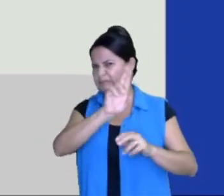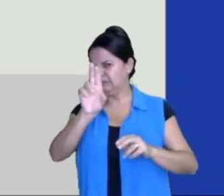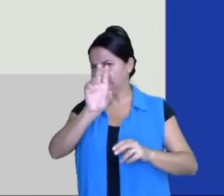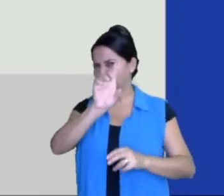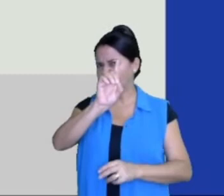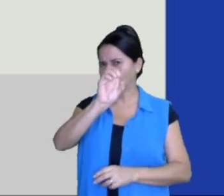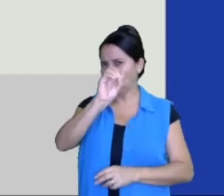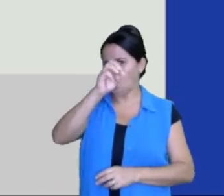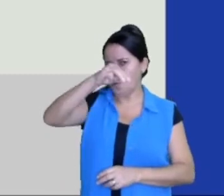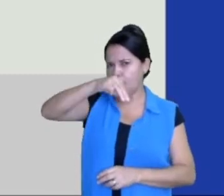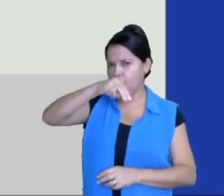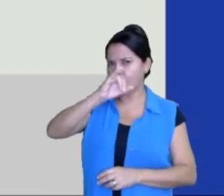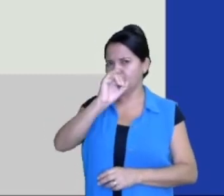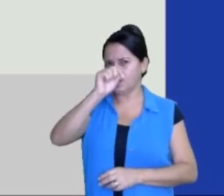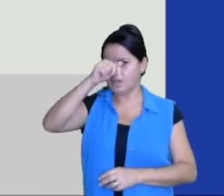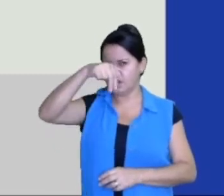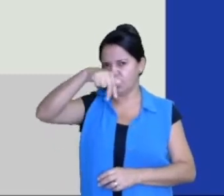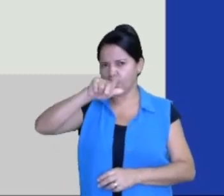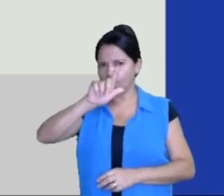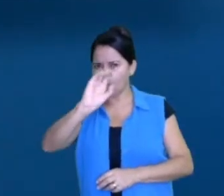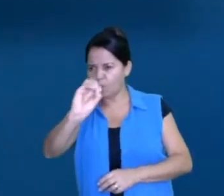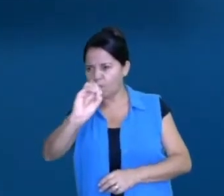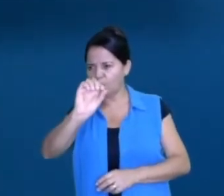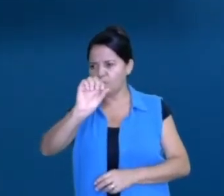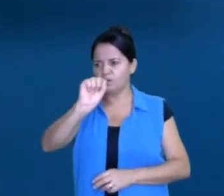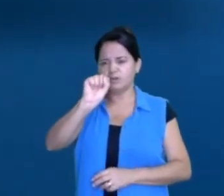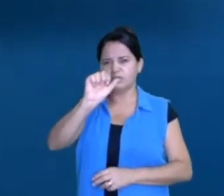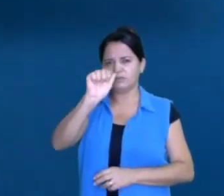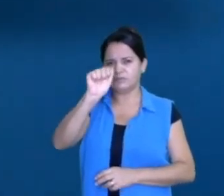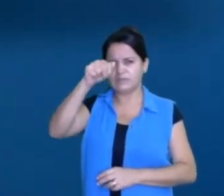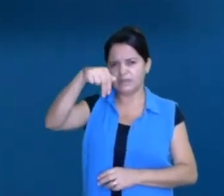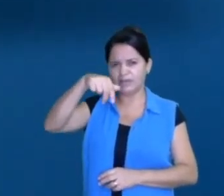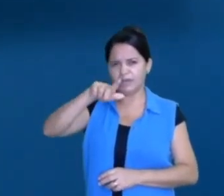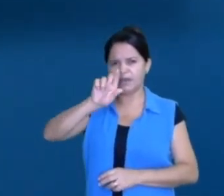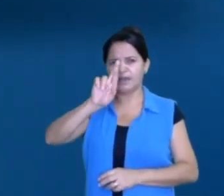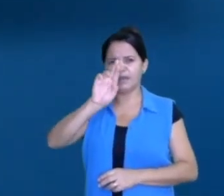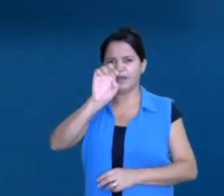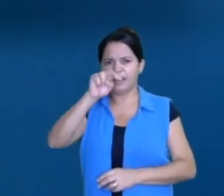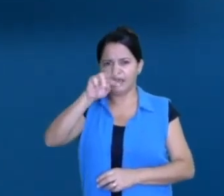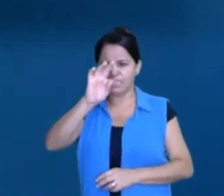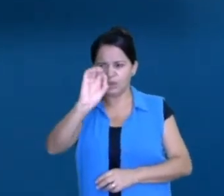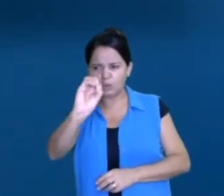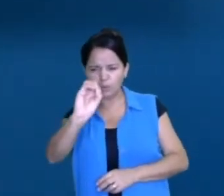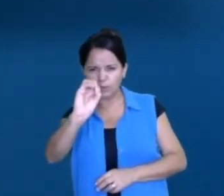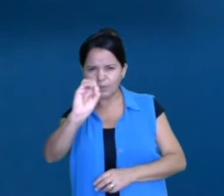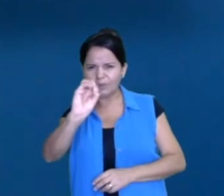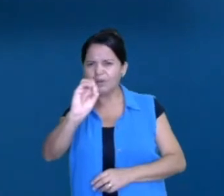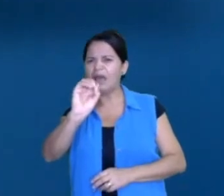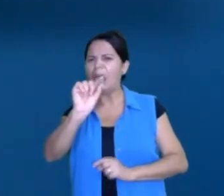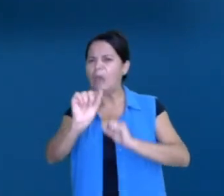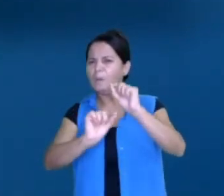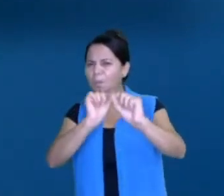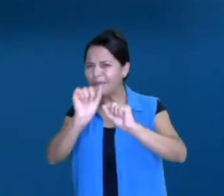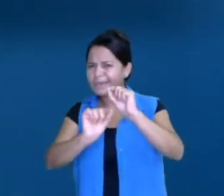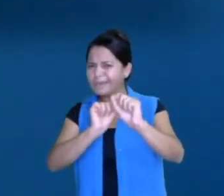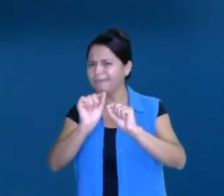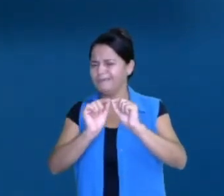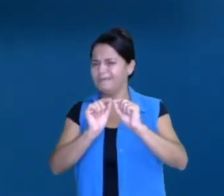tá? Abra a câmera aqui para mim, pessoal. Vamos ler isso aí com calma, mas antes, preste